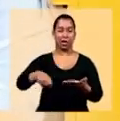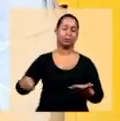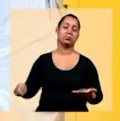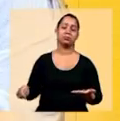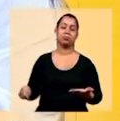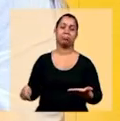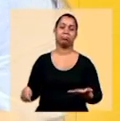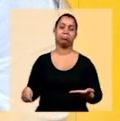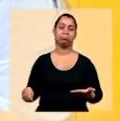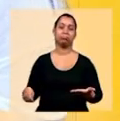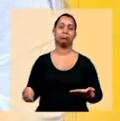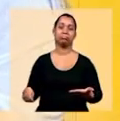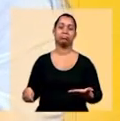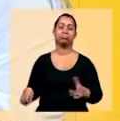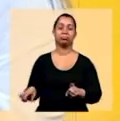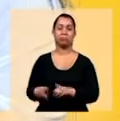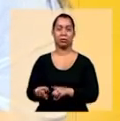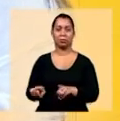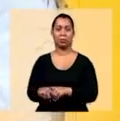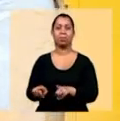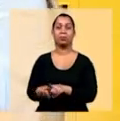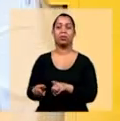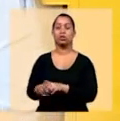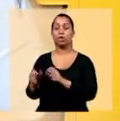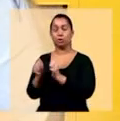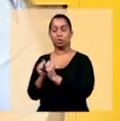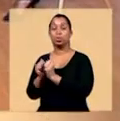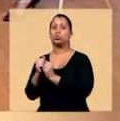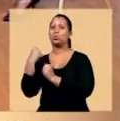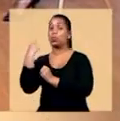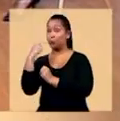assina, com o suporte do jurídico, né? Tem